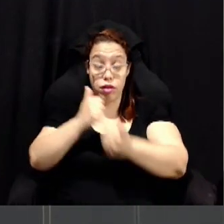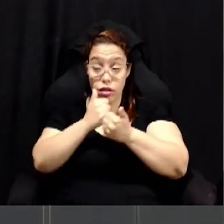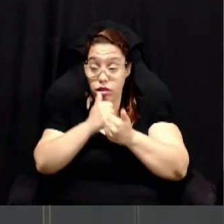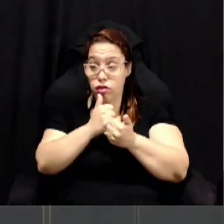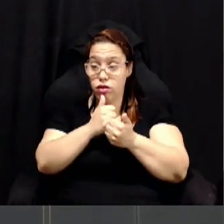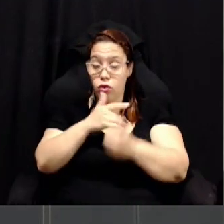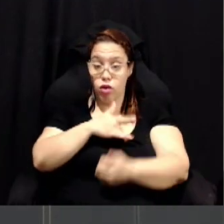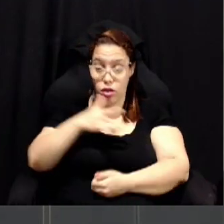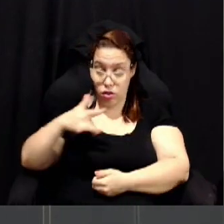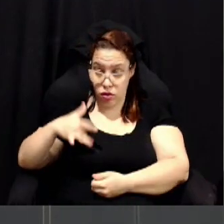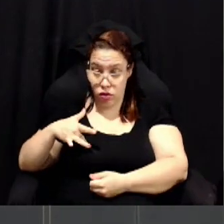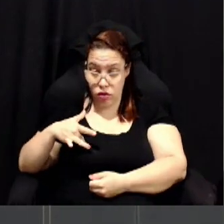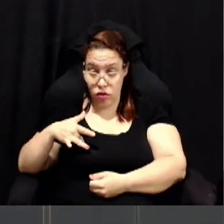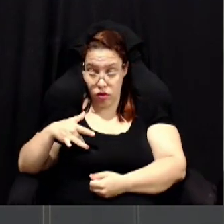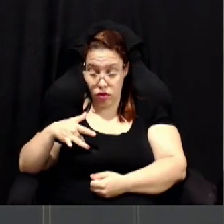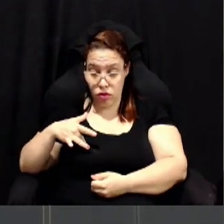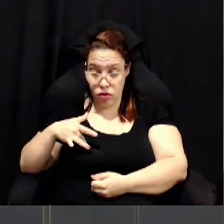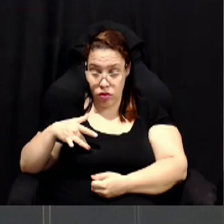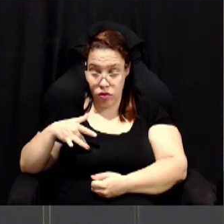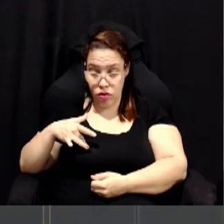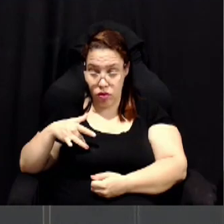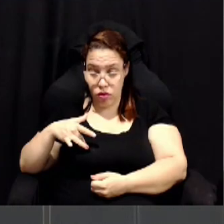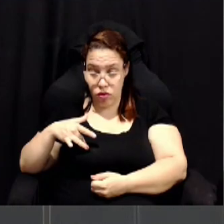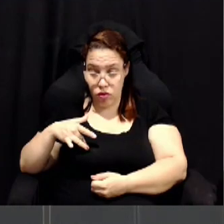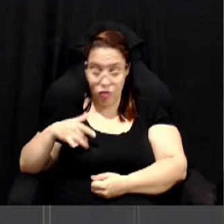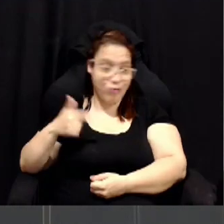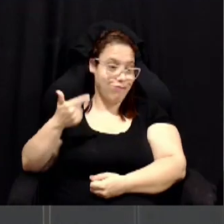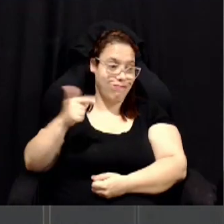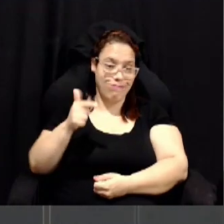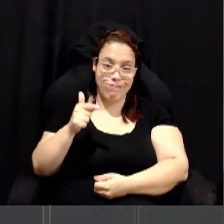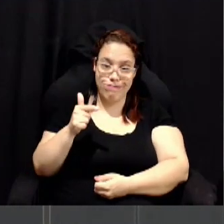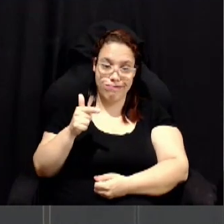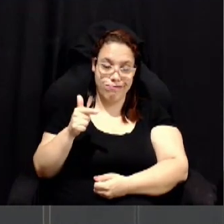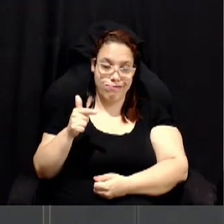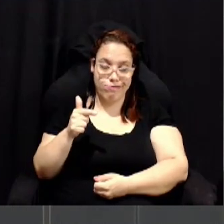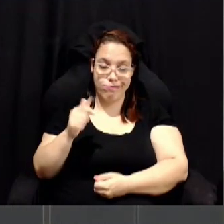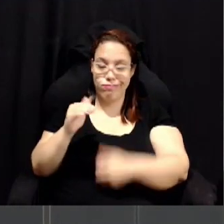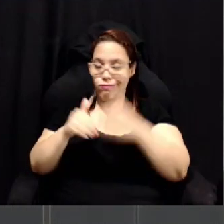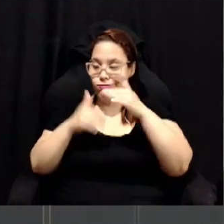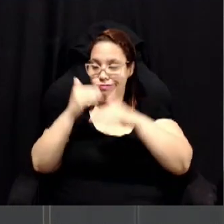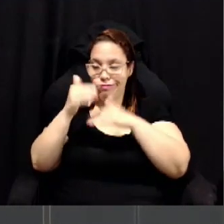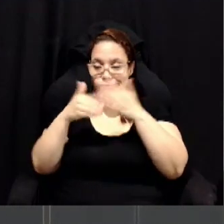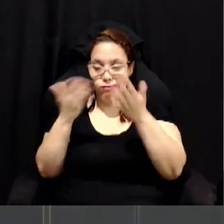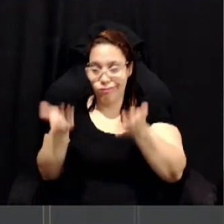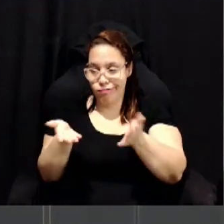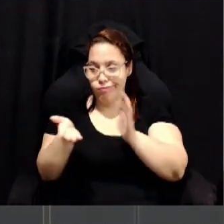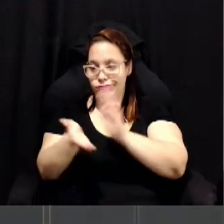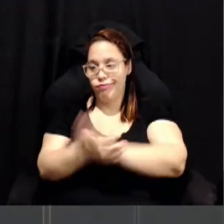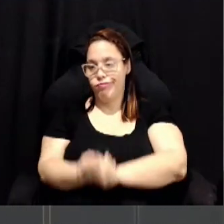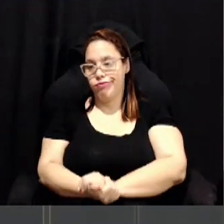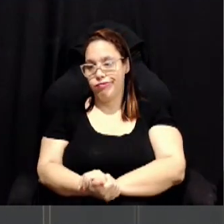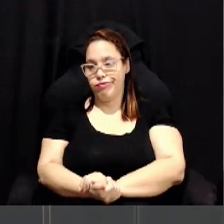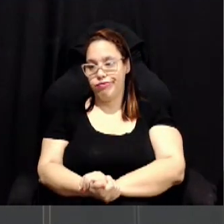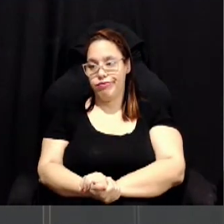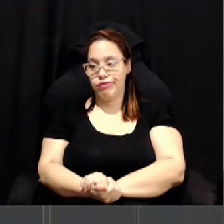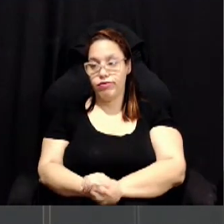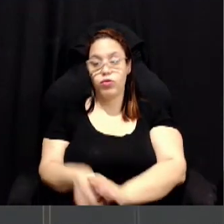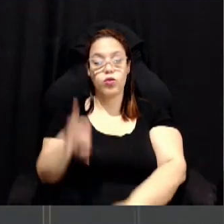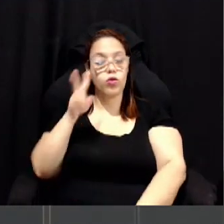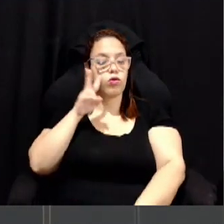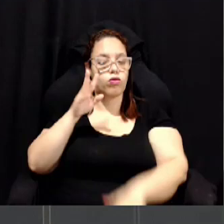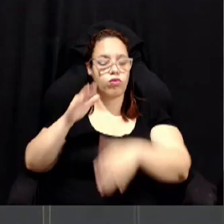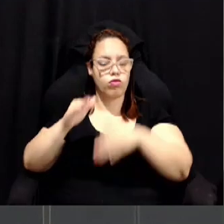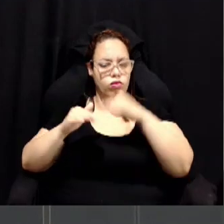a educação, para que haja avanço. Se não tiver, isso não vai avançar, né? Não vai, infelizmente. Então, eu vejo avanços na minha